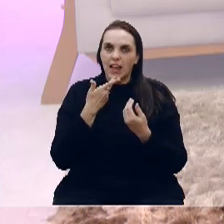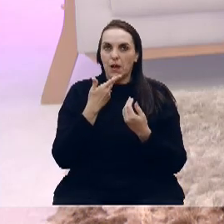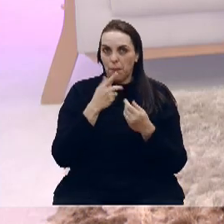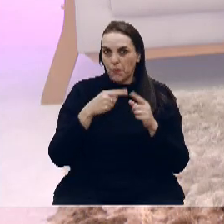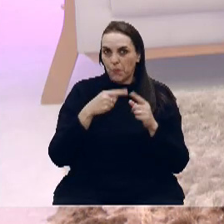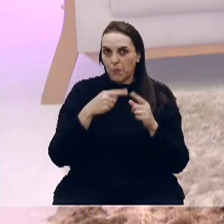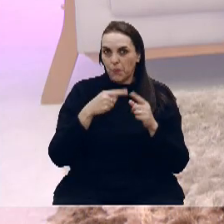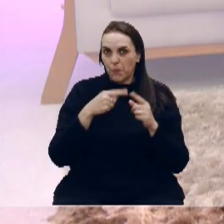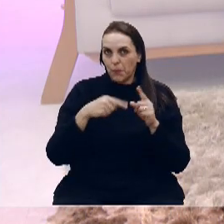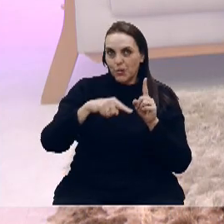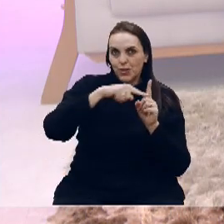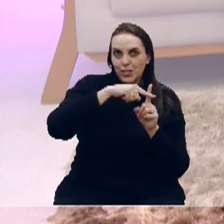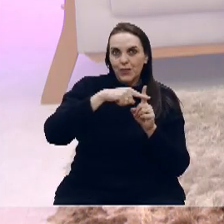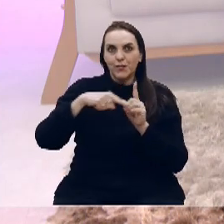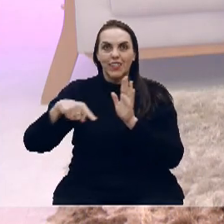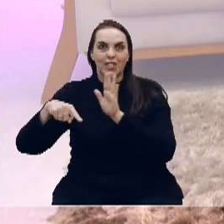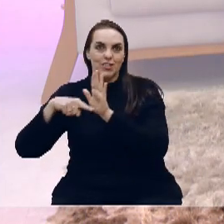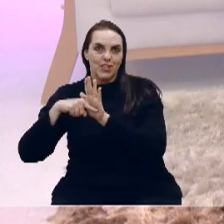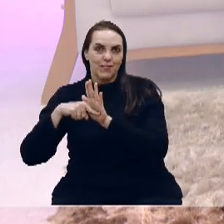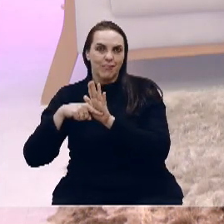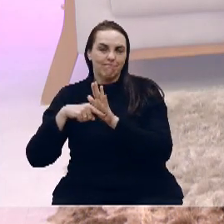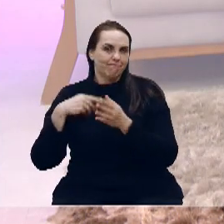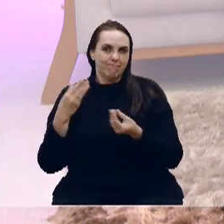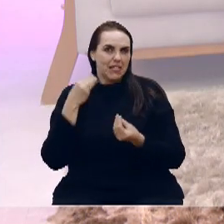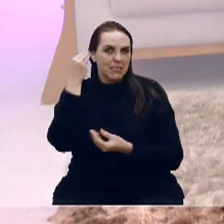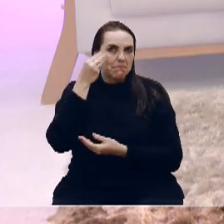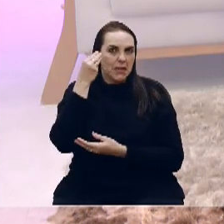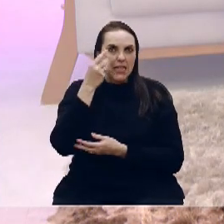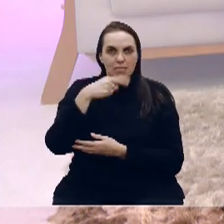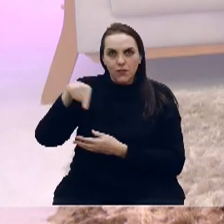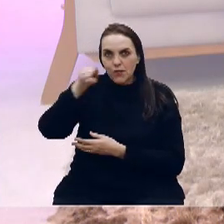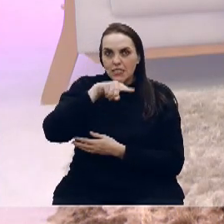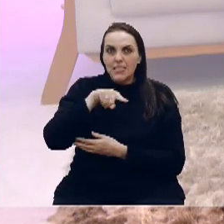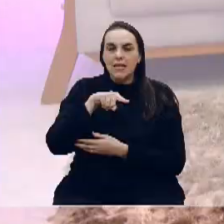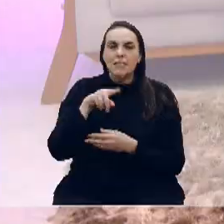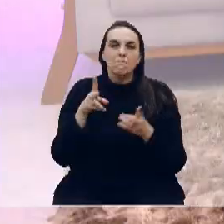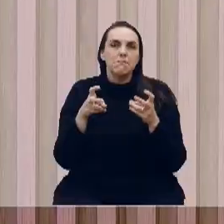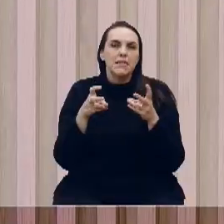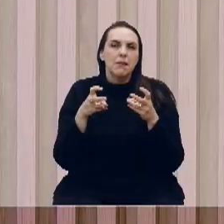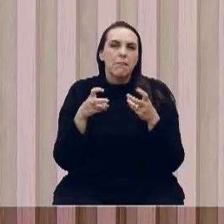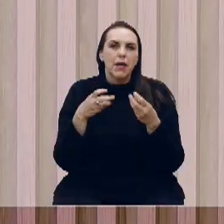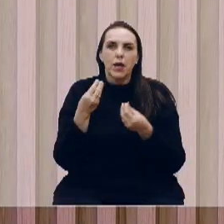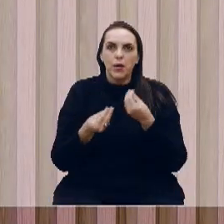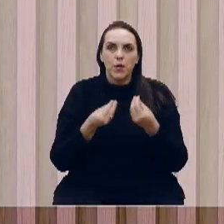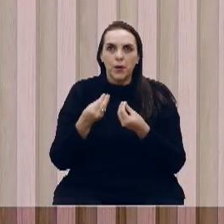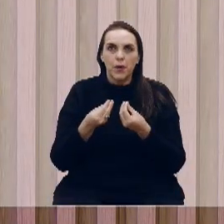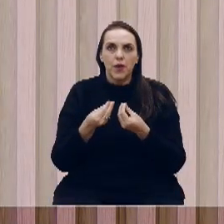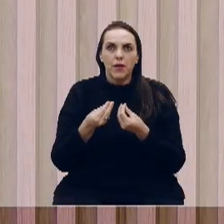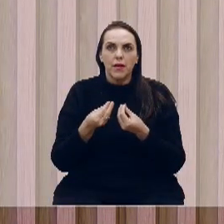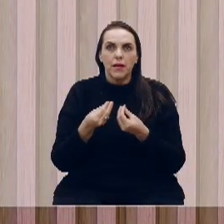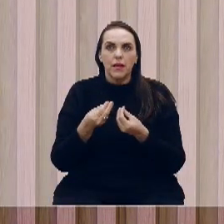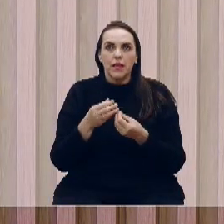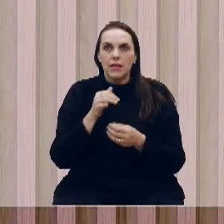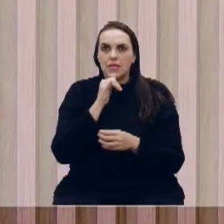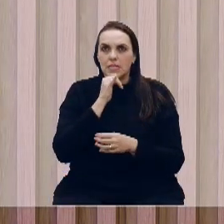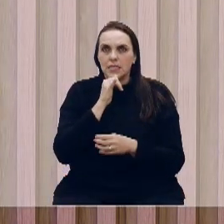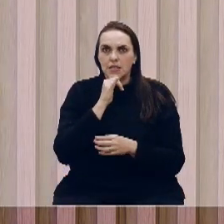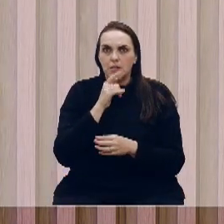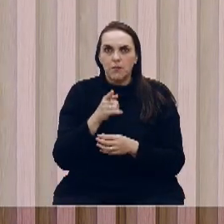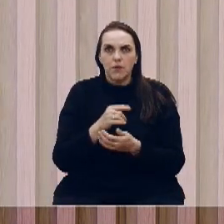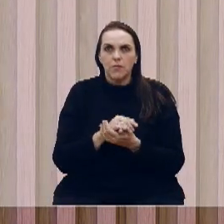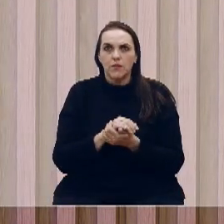E negativa. Anotaram alguma, por exemplo, qual a dificuldade de ser mulher no meu trabalho? Não tem tantos